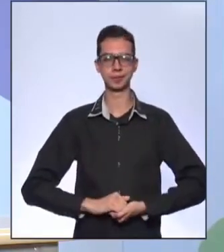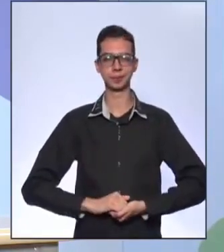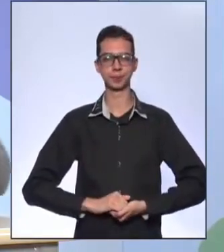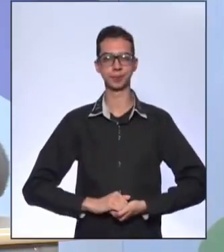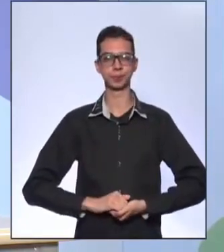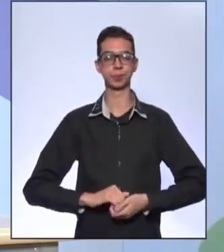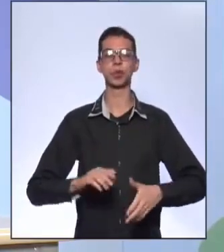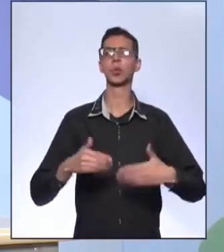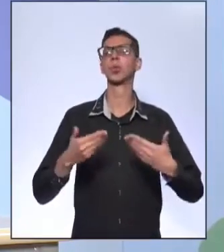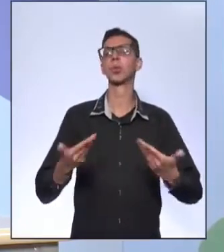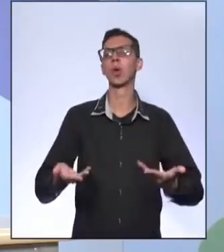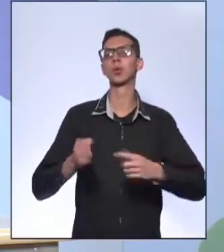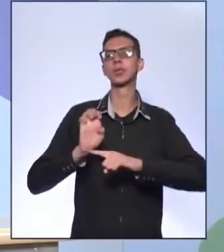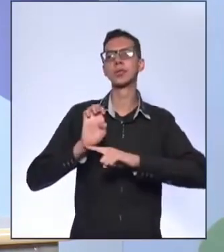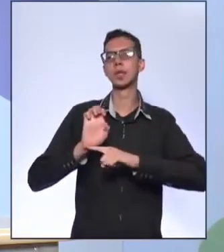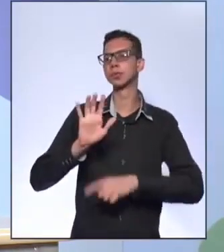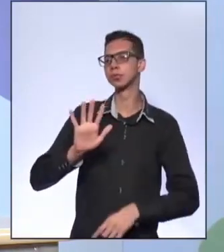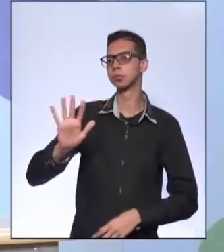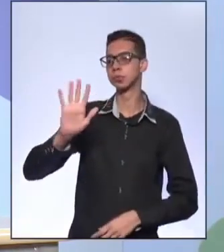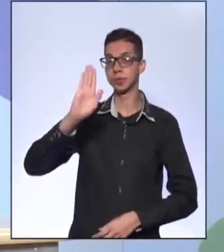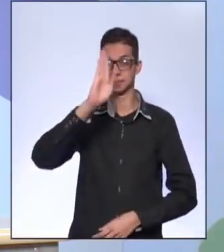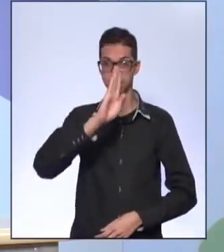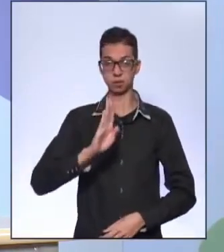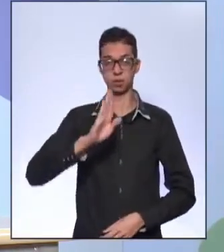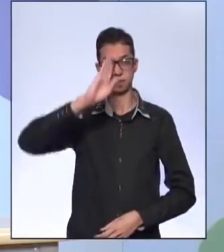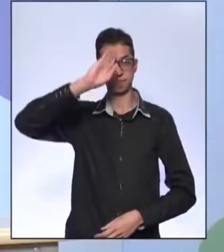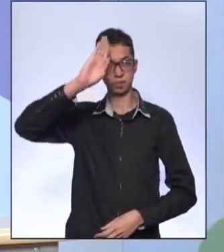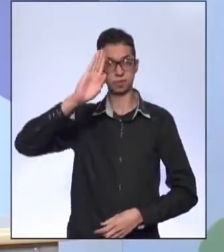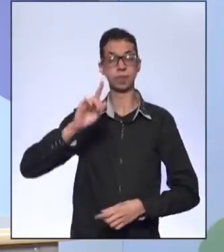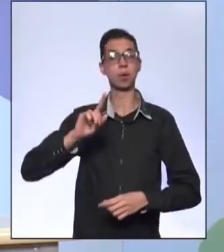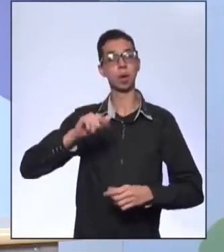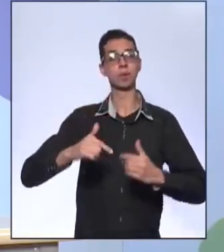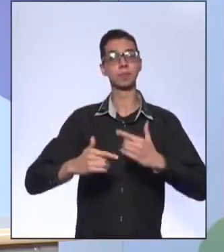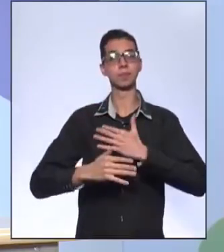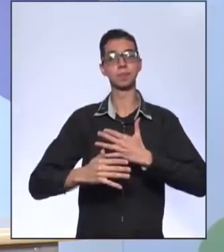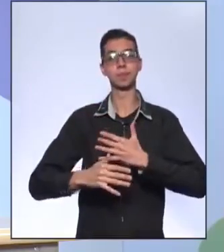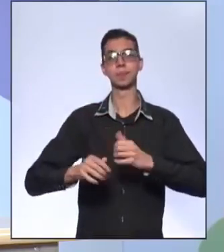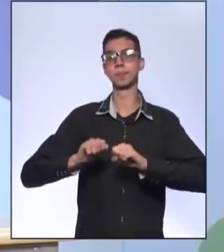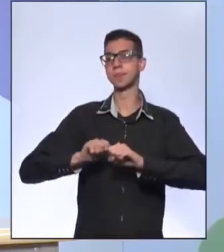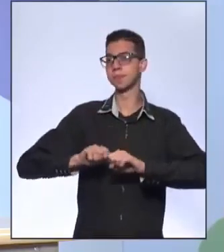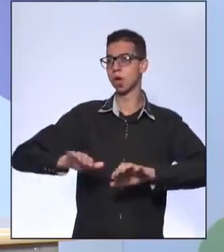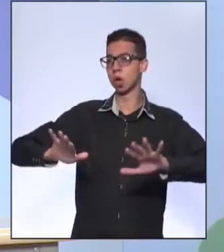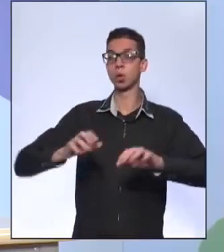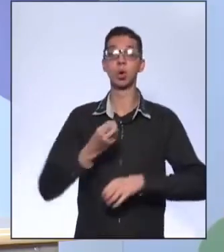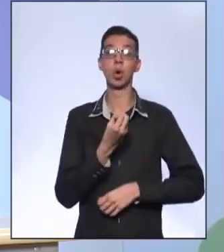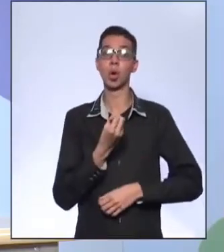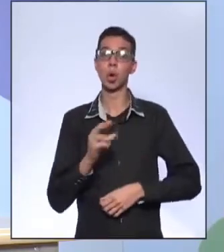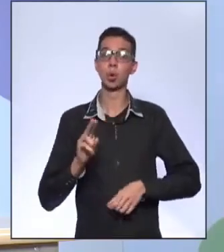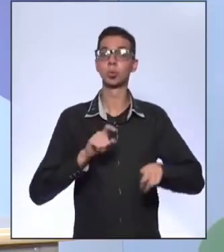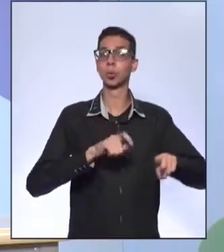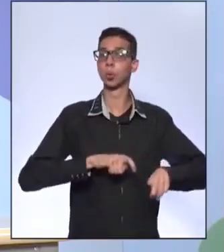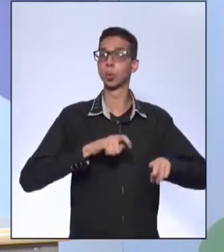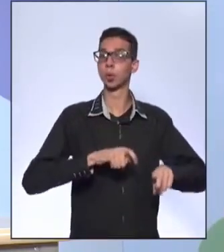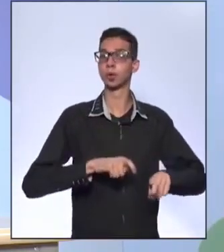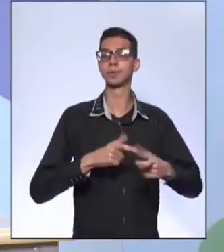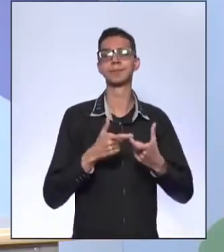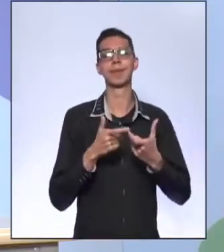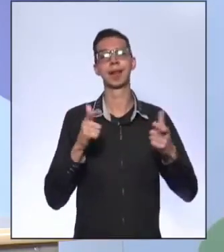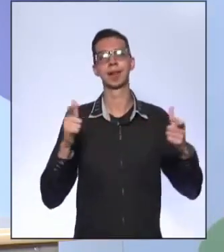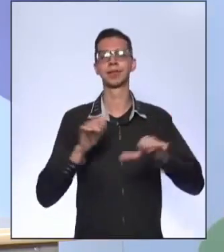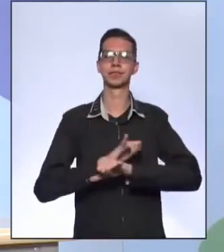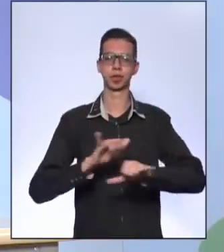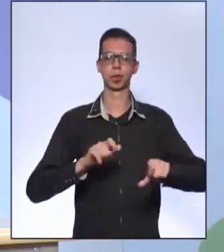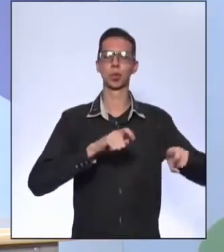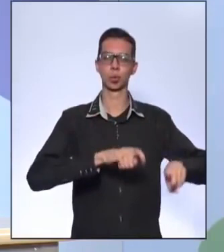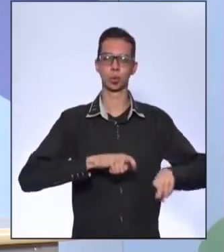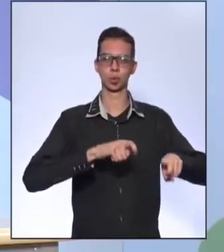qual estado qual região se o Brasil é majoritariamente Urbana ou Rural né e a maioria esmagadora falou que era